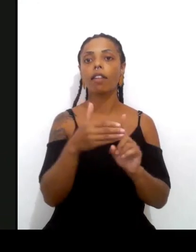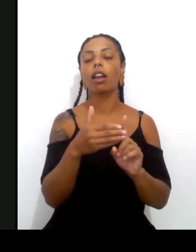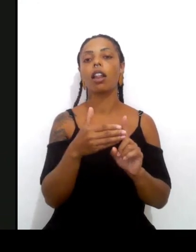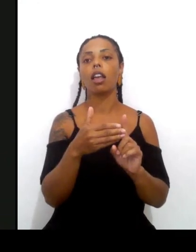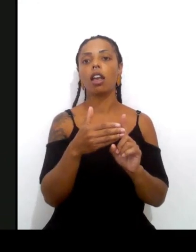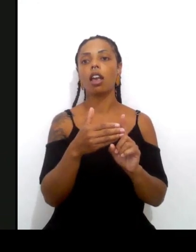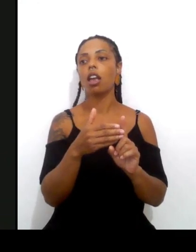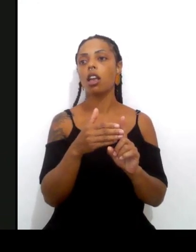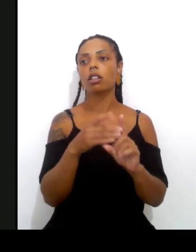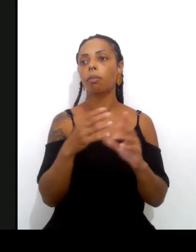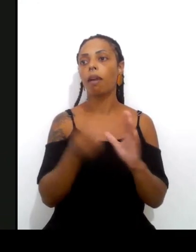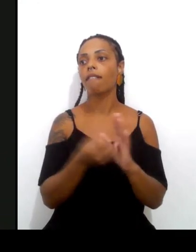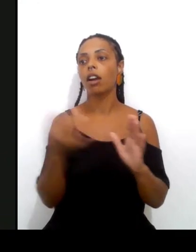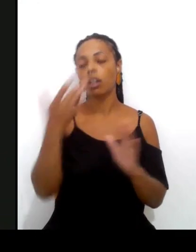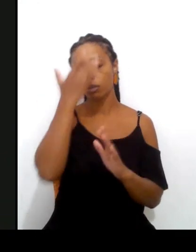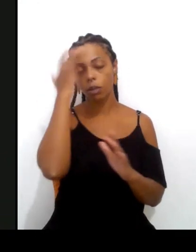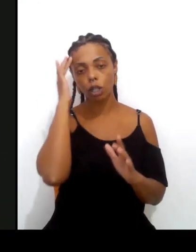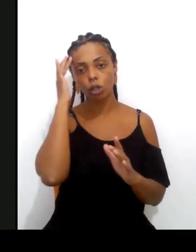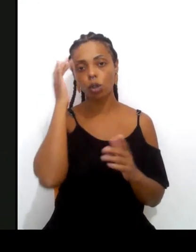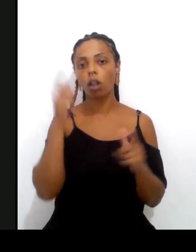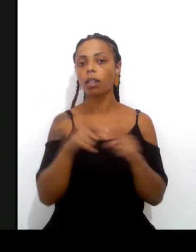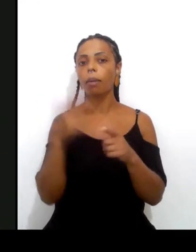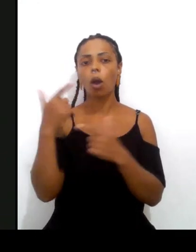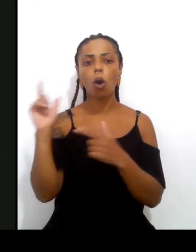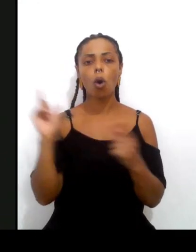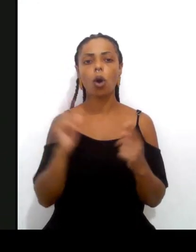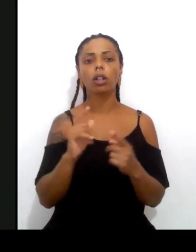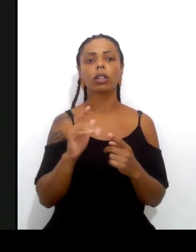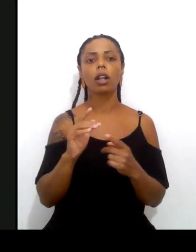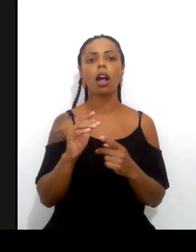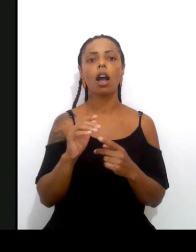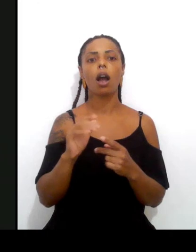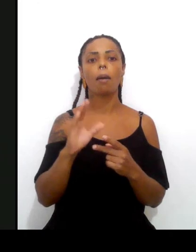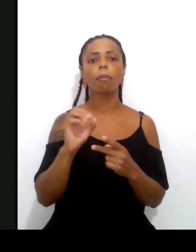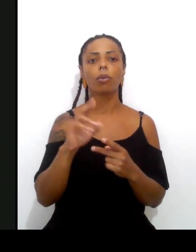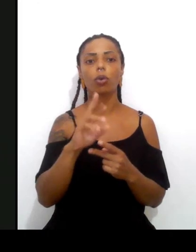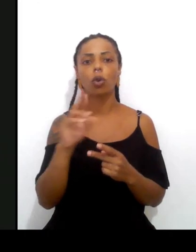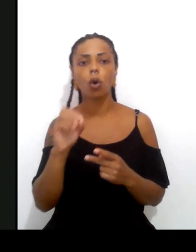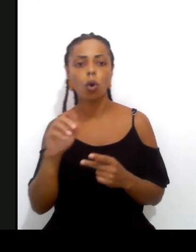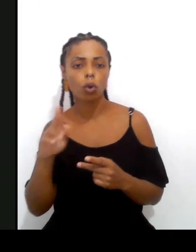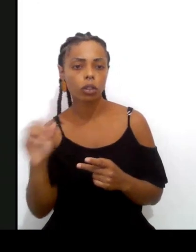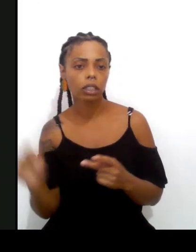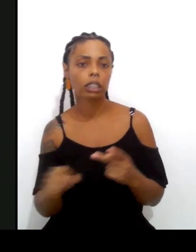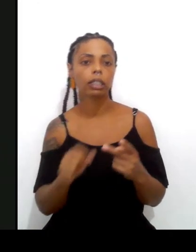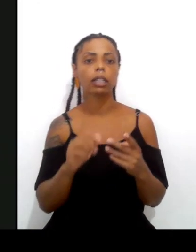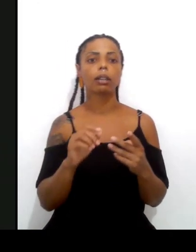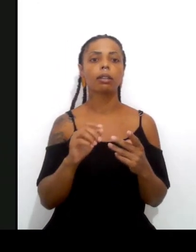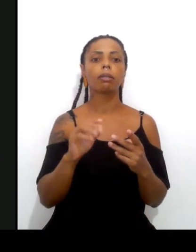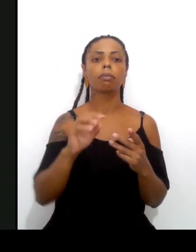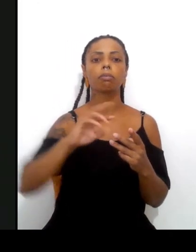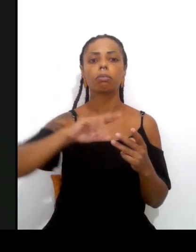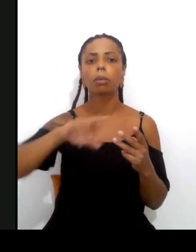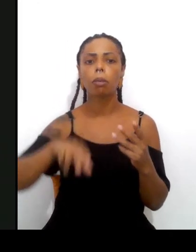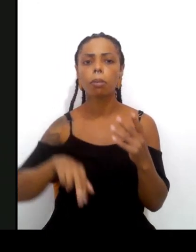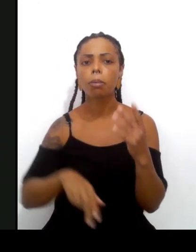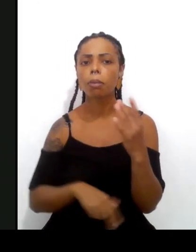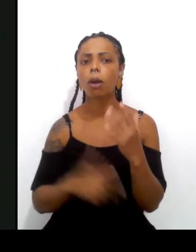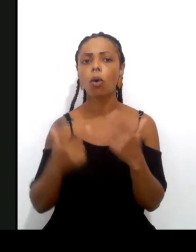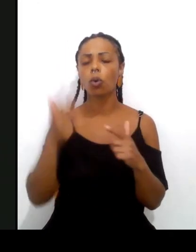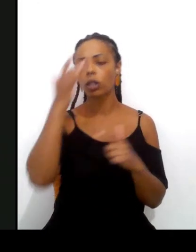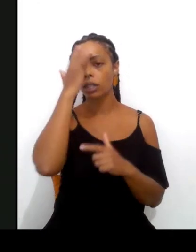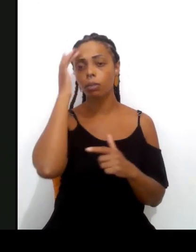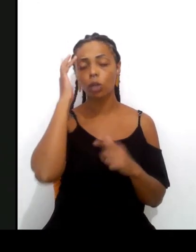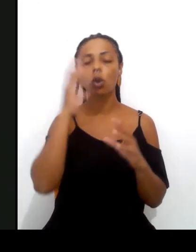escritores como bons todos eles conhecidos por bacon